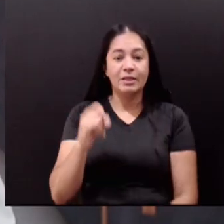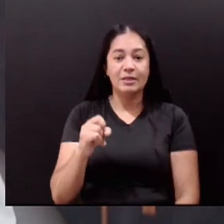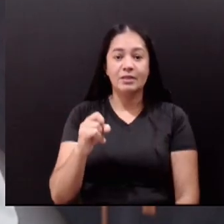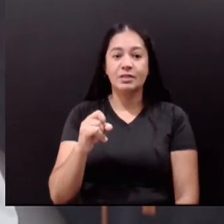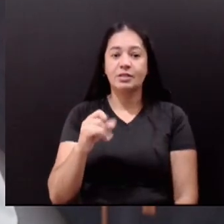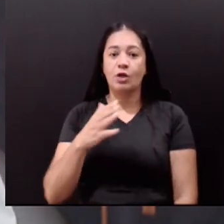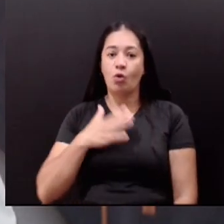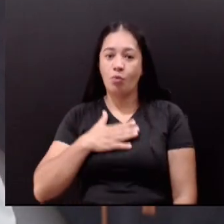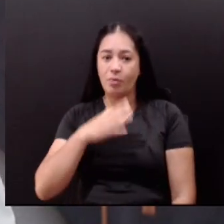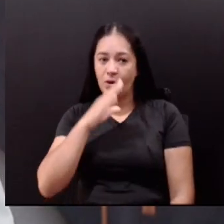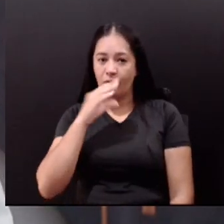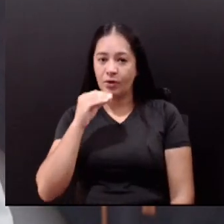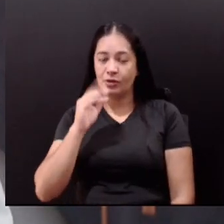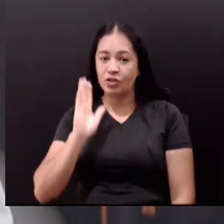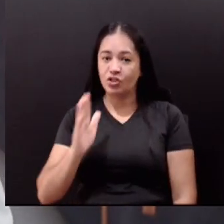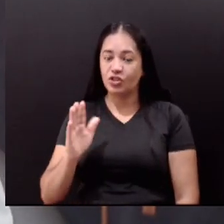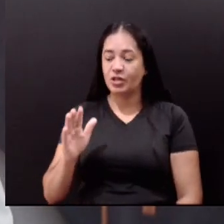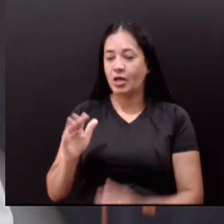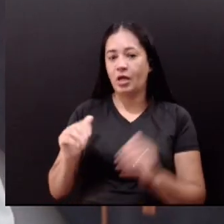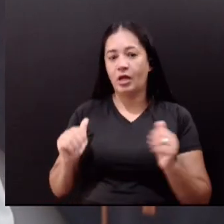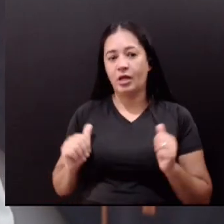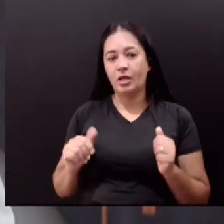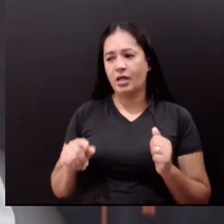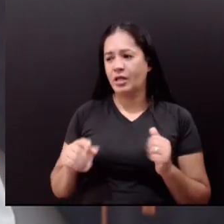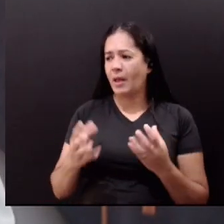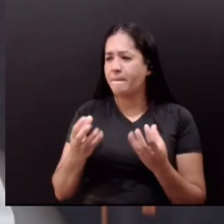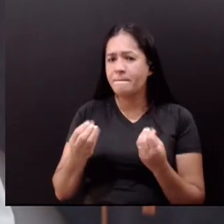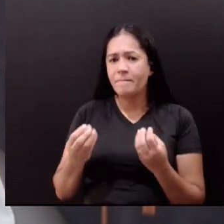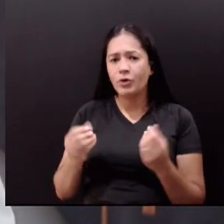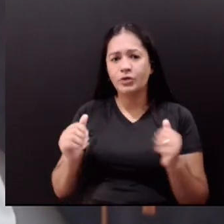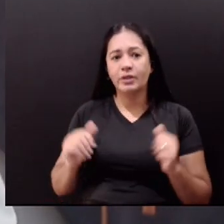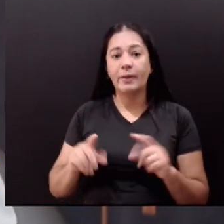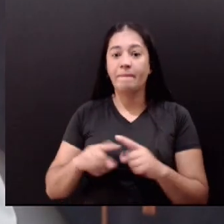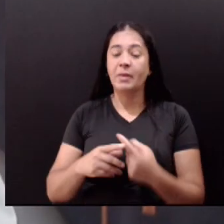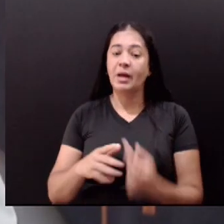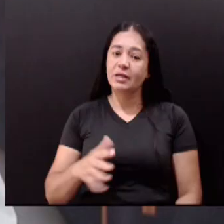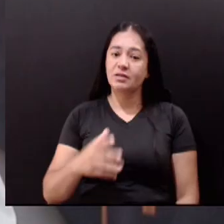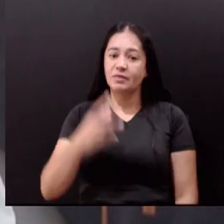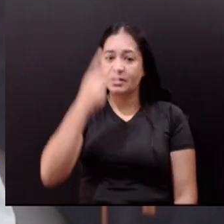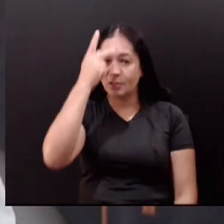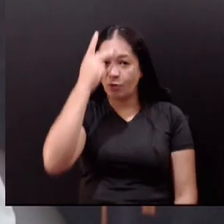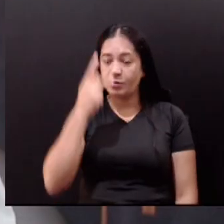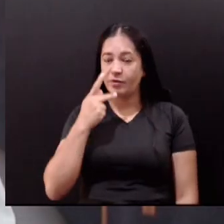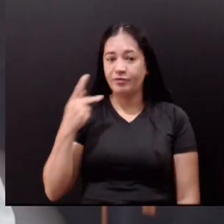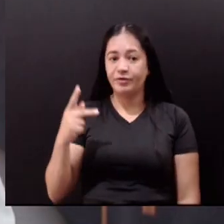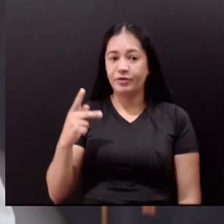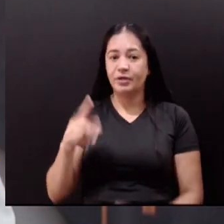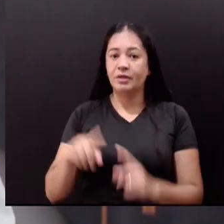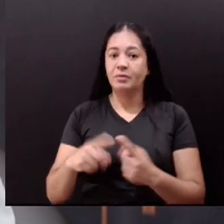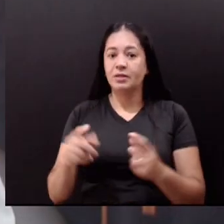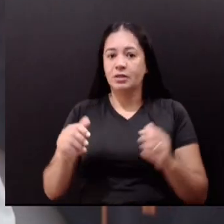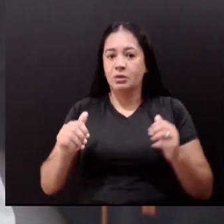vou chegar para ele: "Ah não, ele está muito quieto", mas é a personalidade dele. Mas ele está retraído, ele para